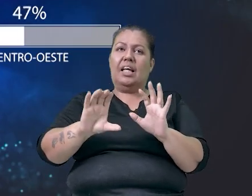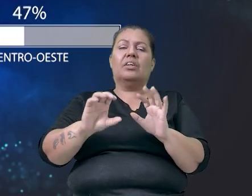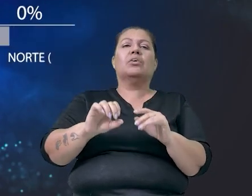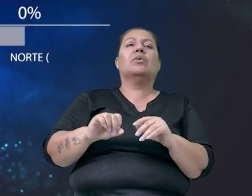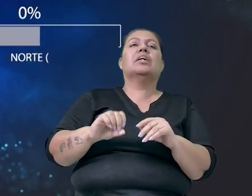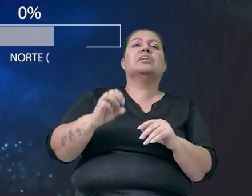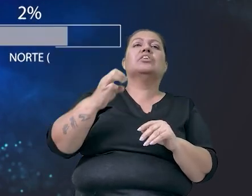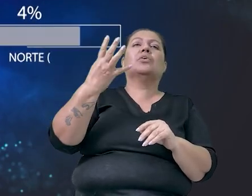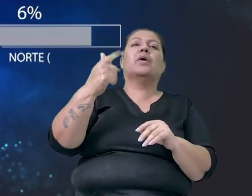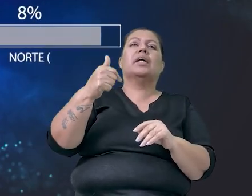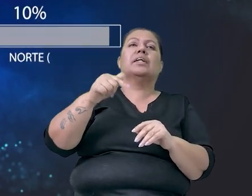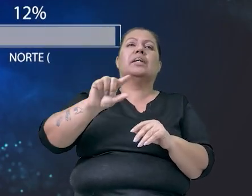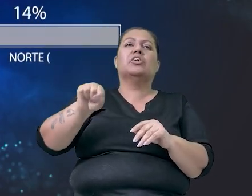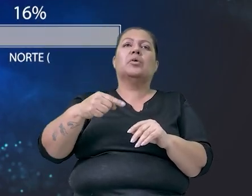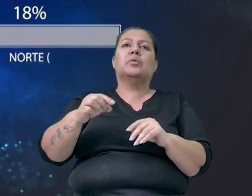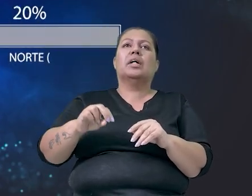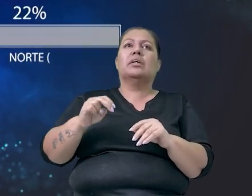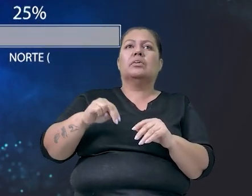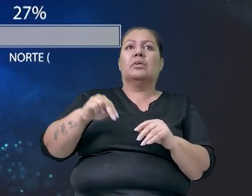47,5% e Norte,